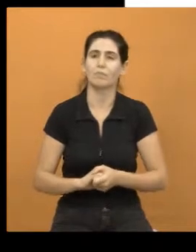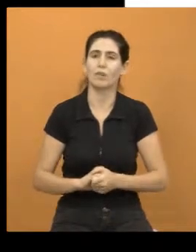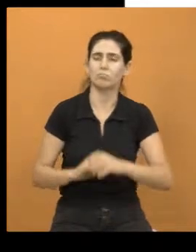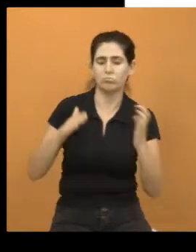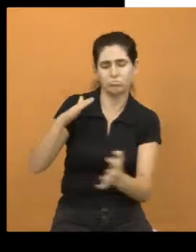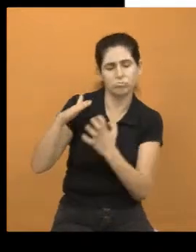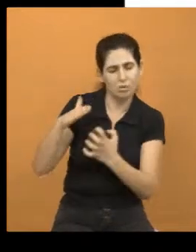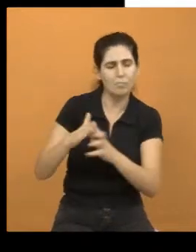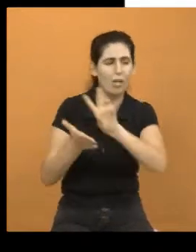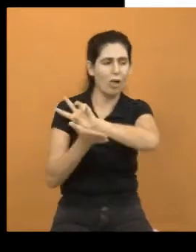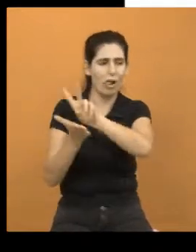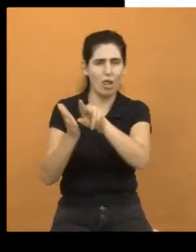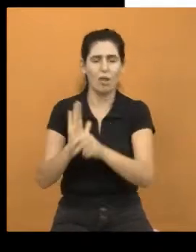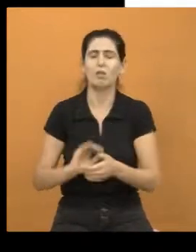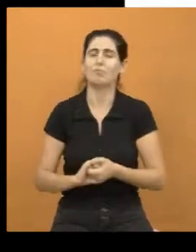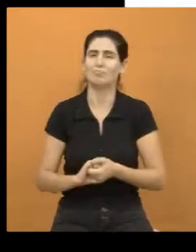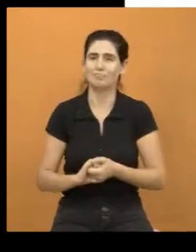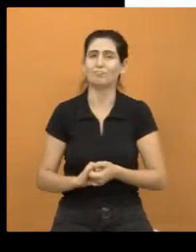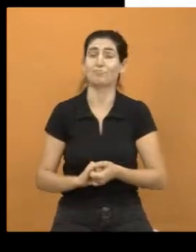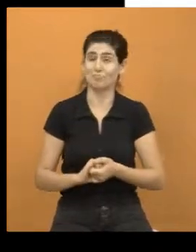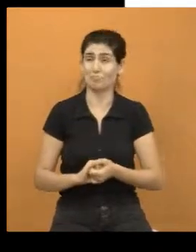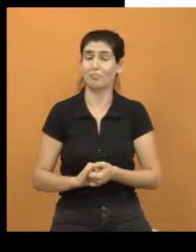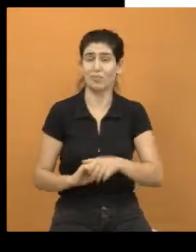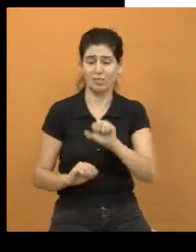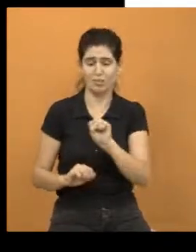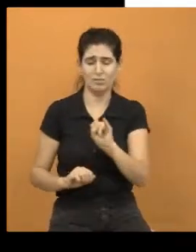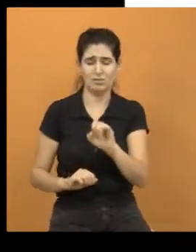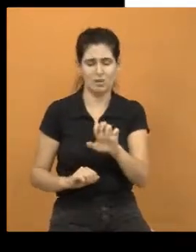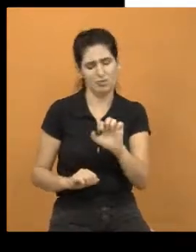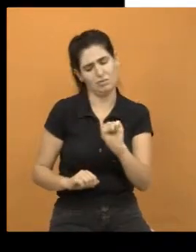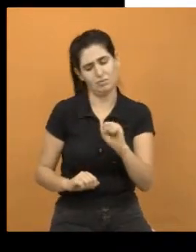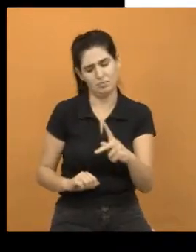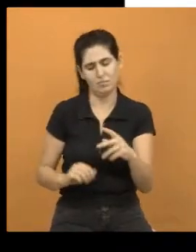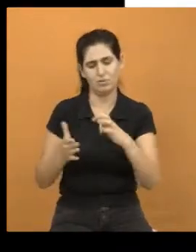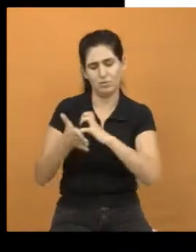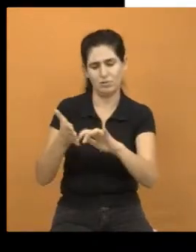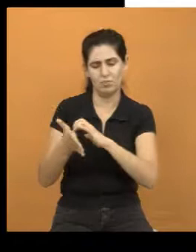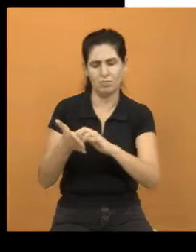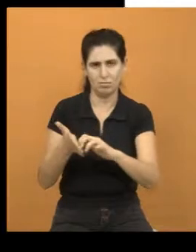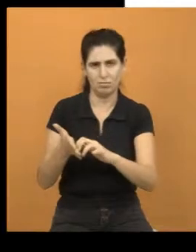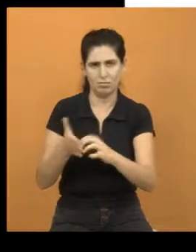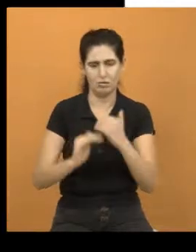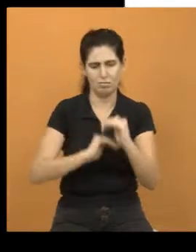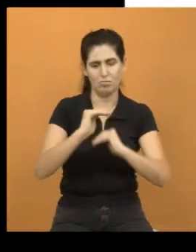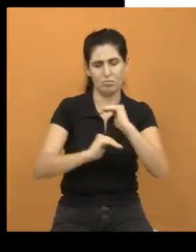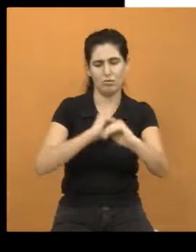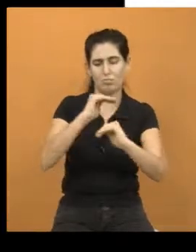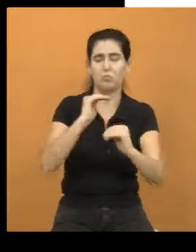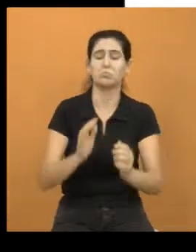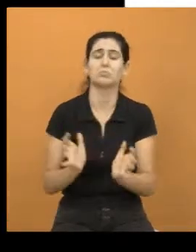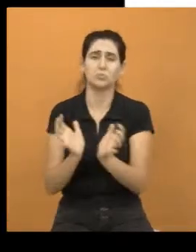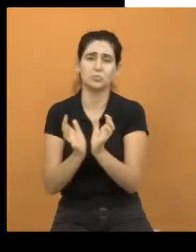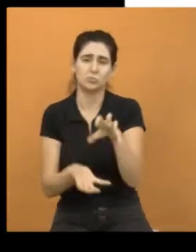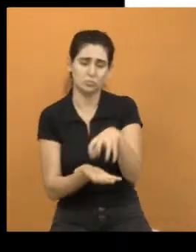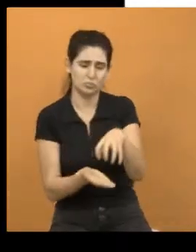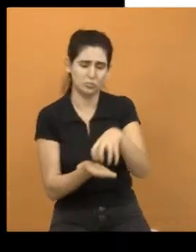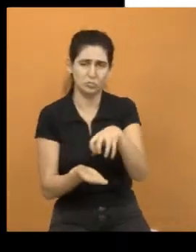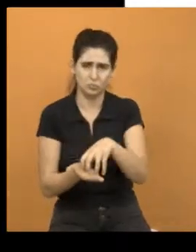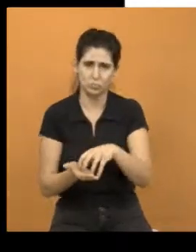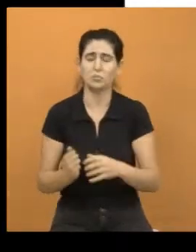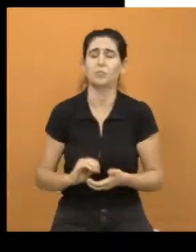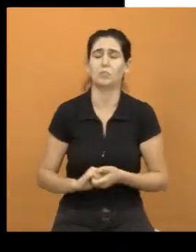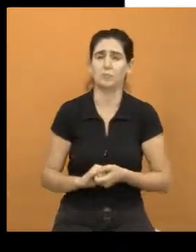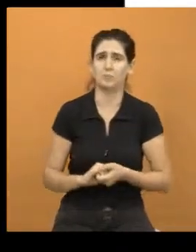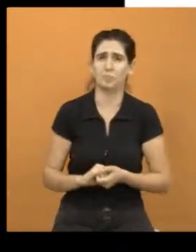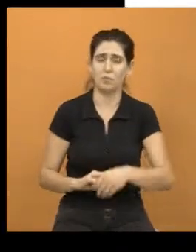Industriais. Então, lá foi na CESP, Secretaria de Desenvolvimento. A CESP é uma instituição que